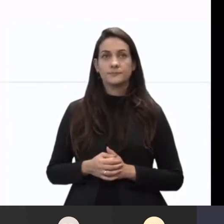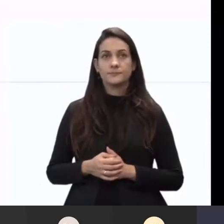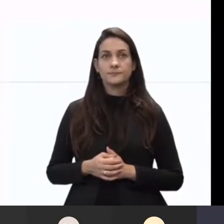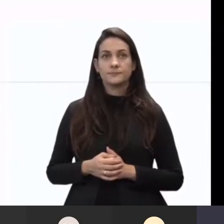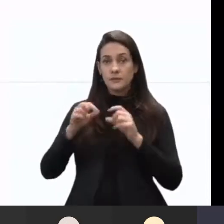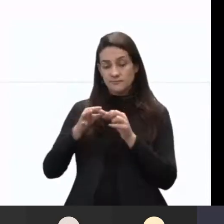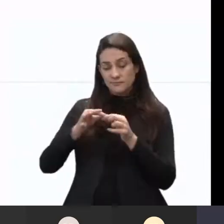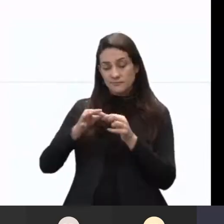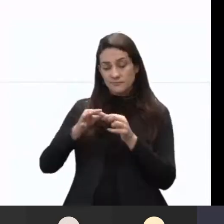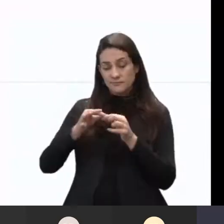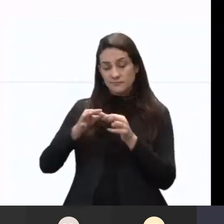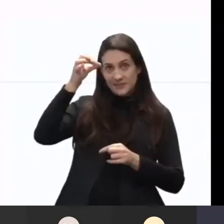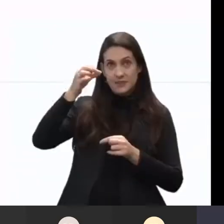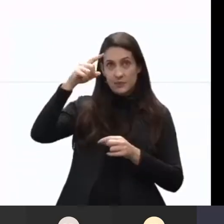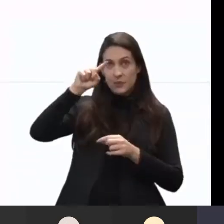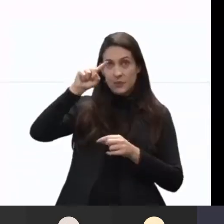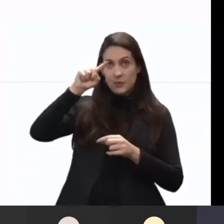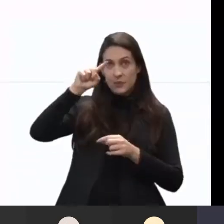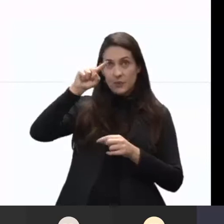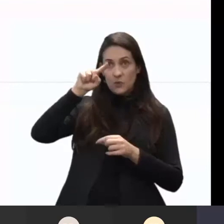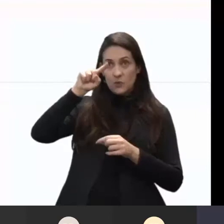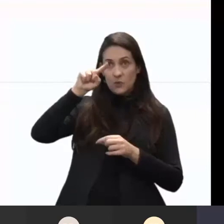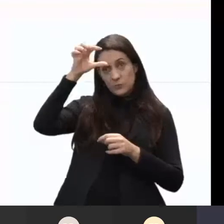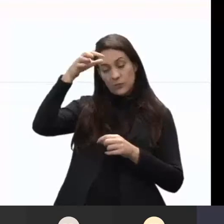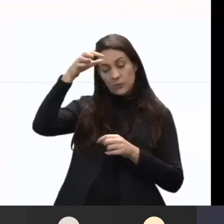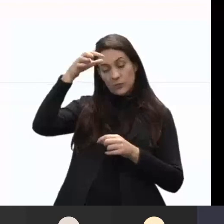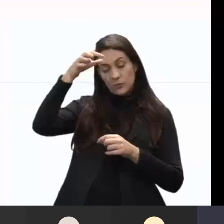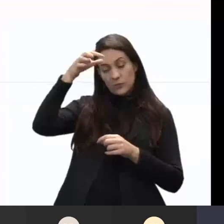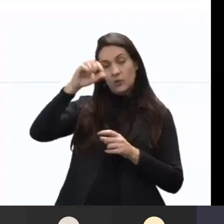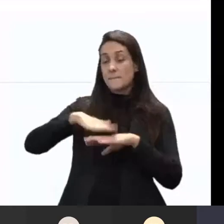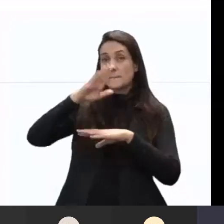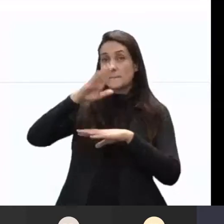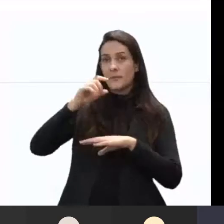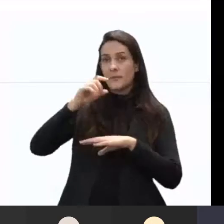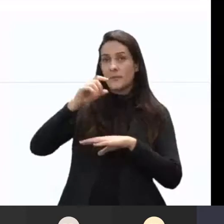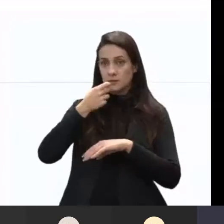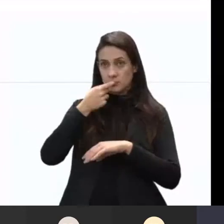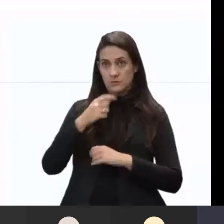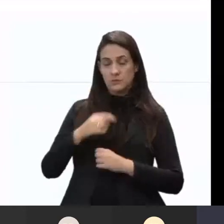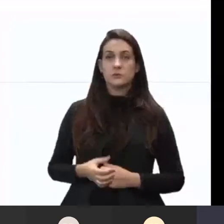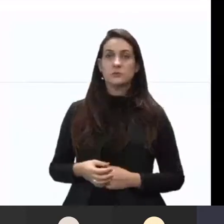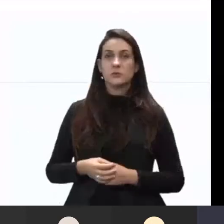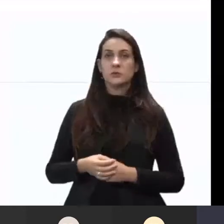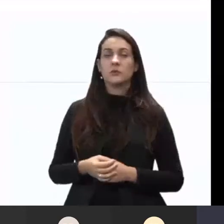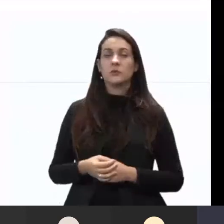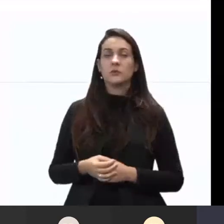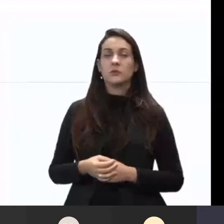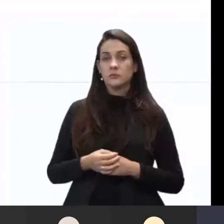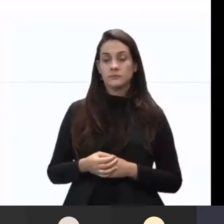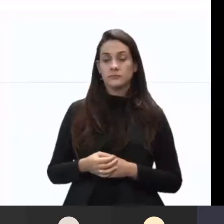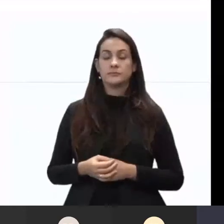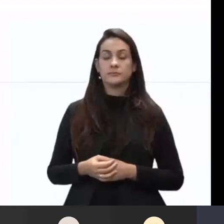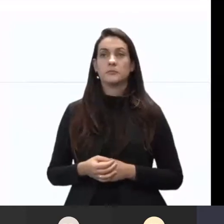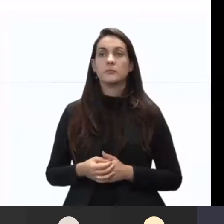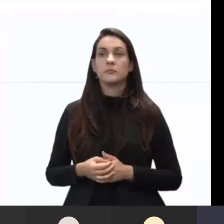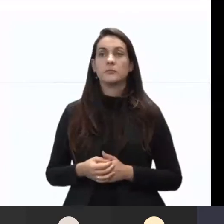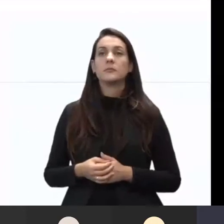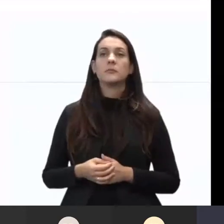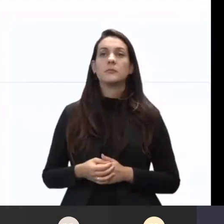temos a maior concentração de antibiótico, nós temos aqui o maior halo de